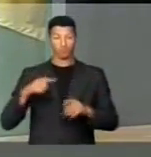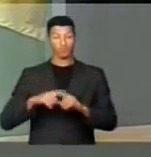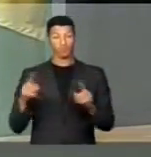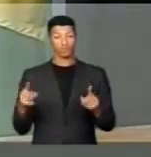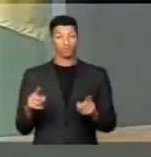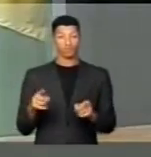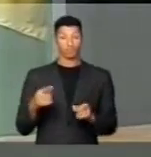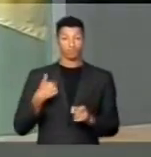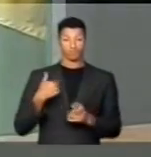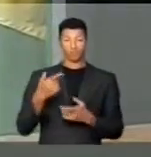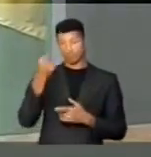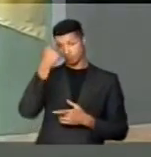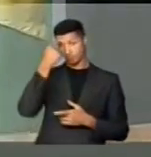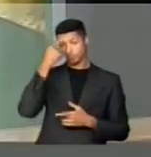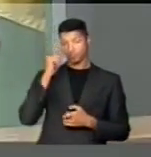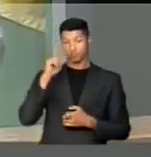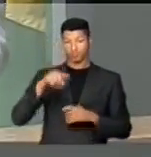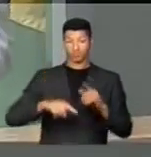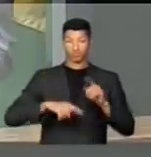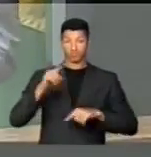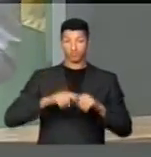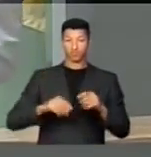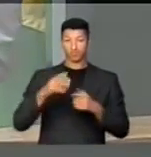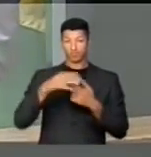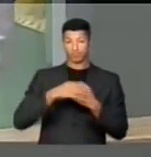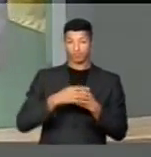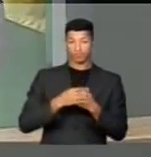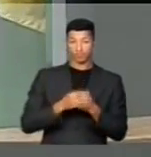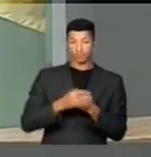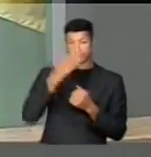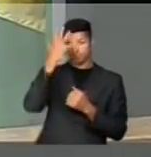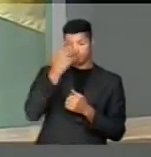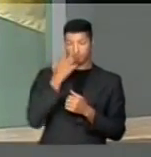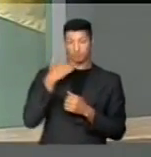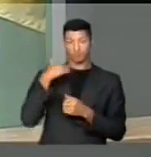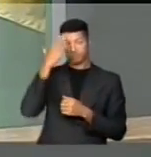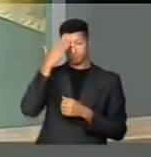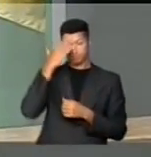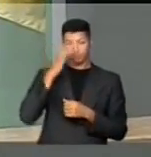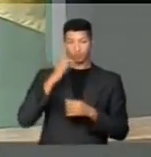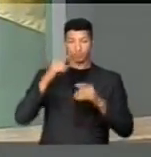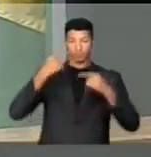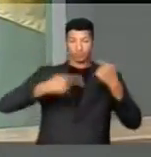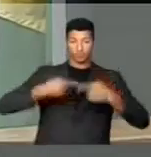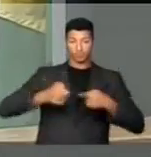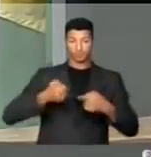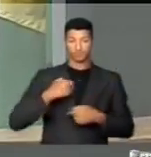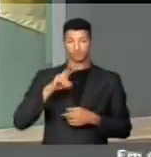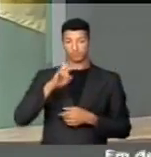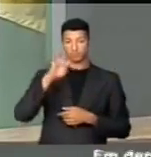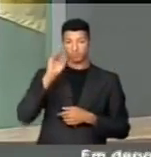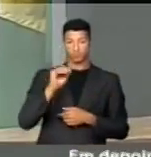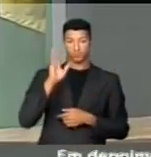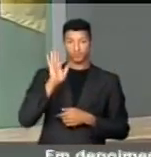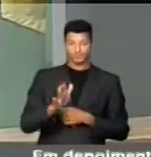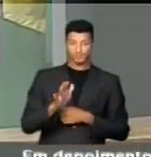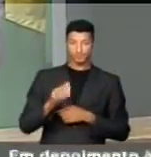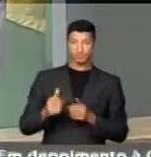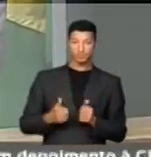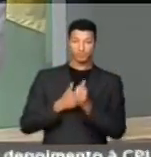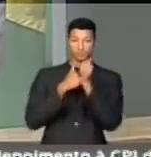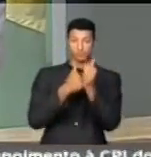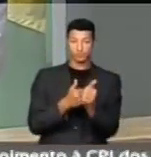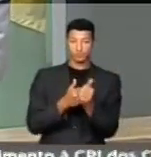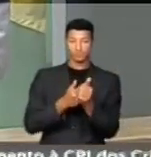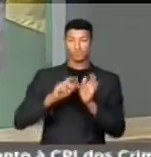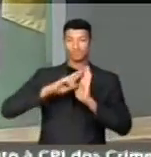Entretanto, eu penso que é uma matéria tão séria, e sabemos que na hora do debate aqui de um veto, e o veto geralmente vem acompanhado